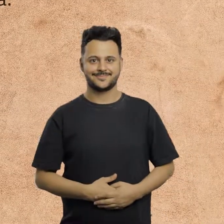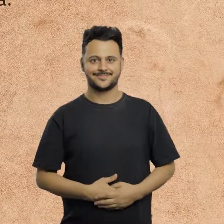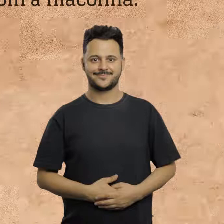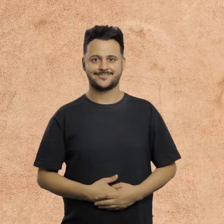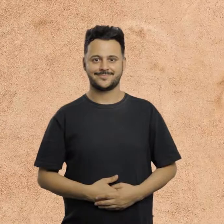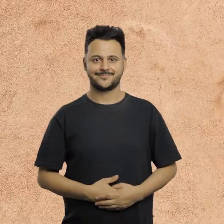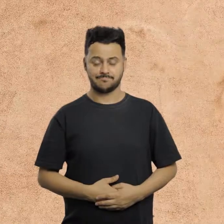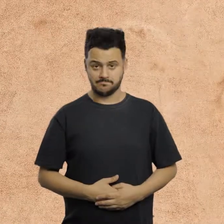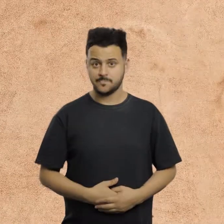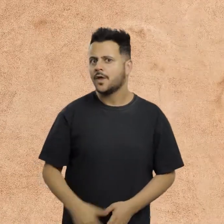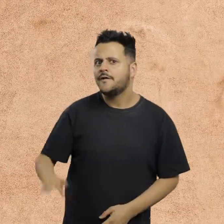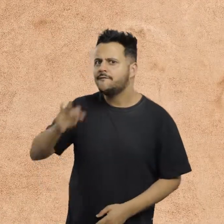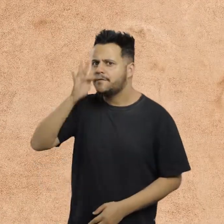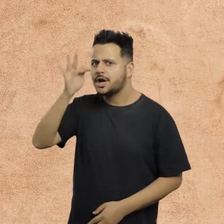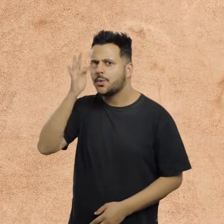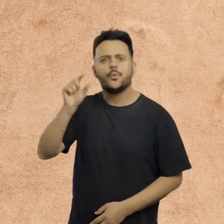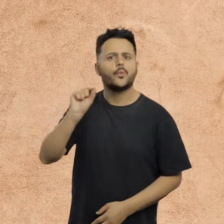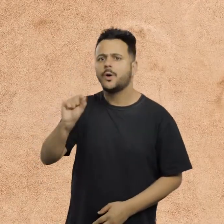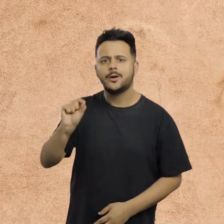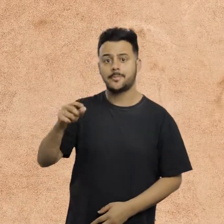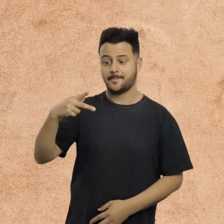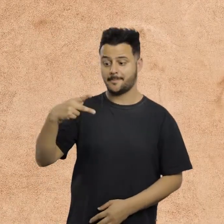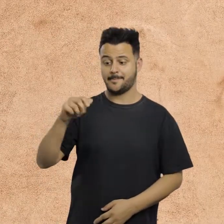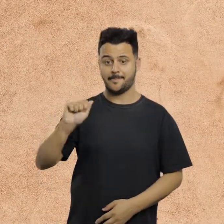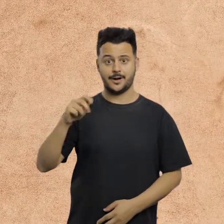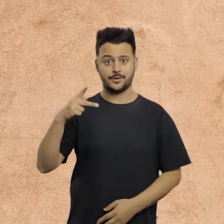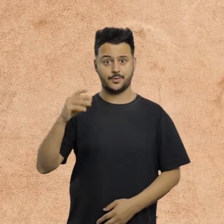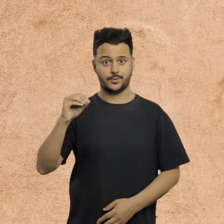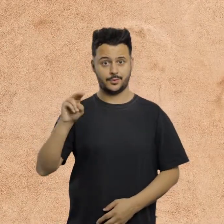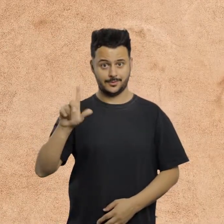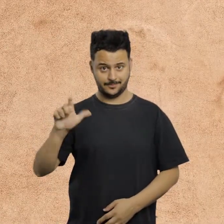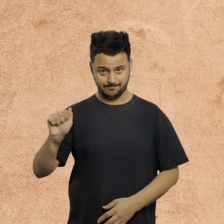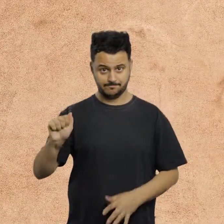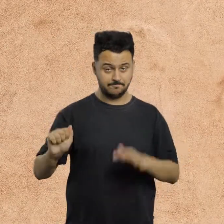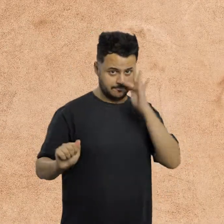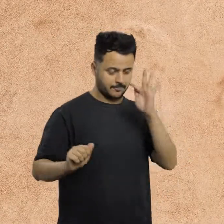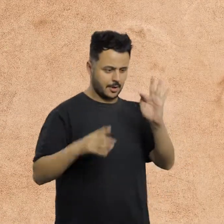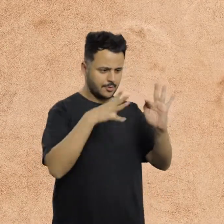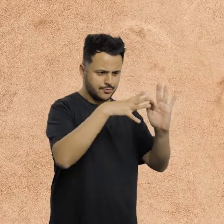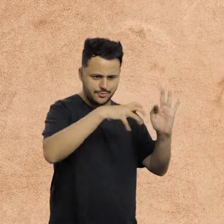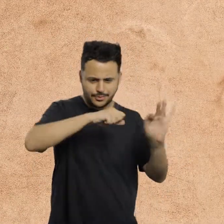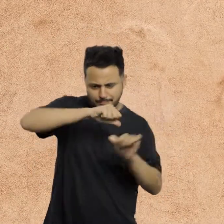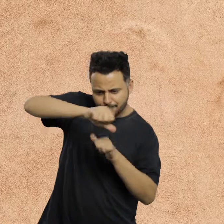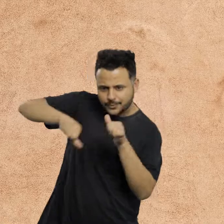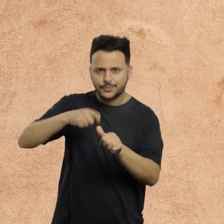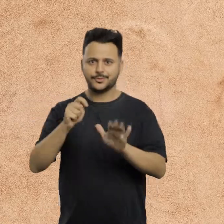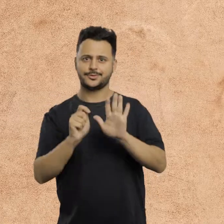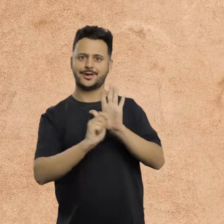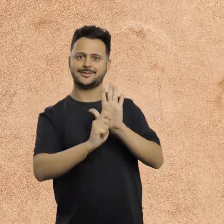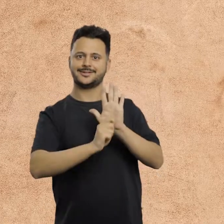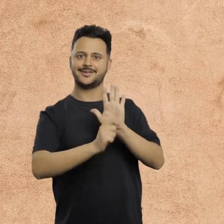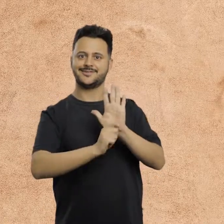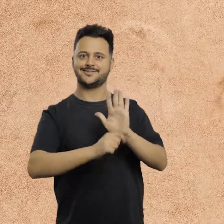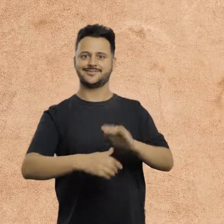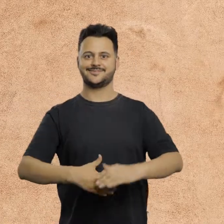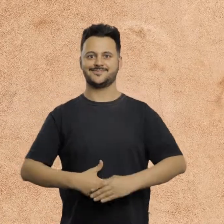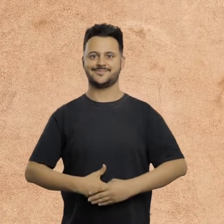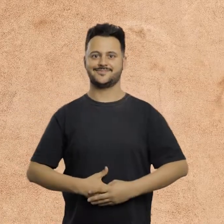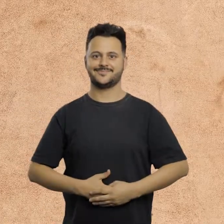maconha. Ópio. Droga retirada de uma flor chamada papoula.